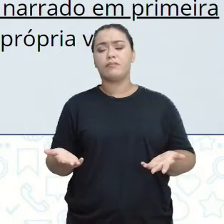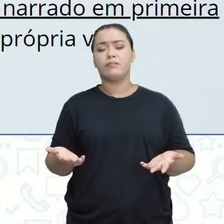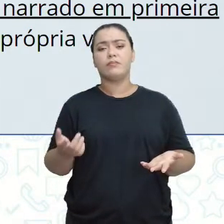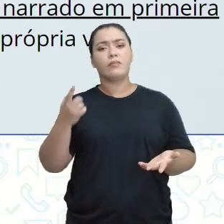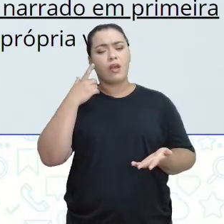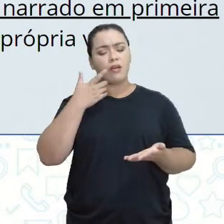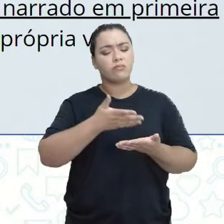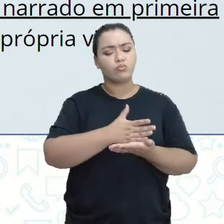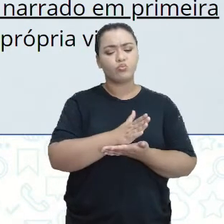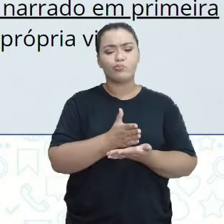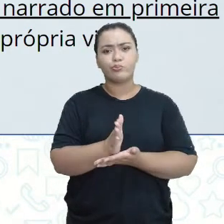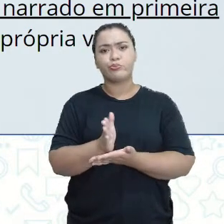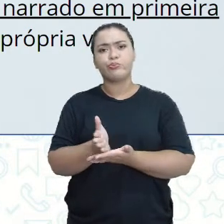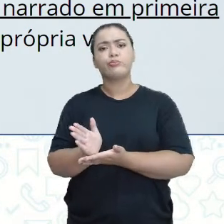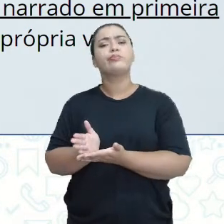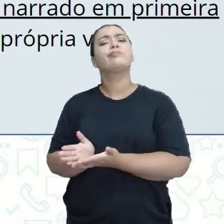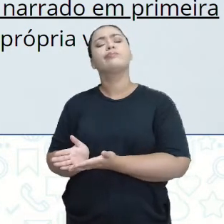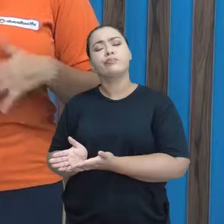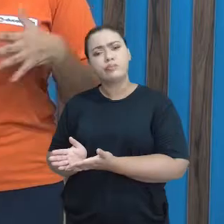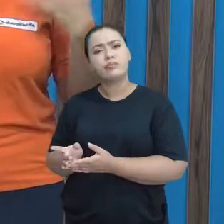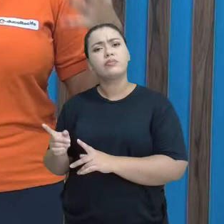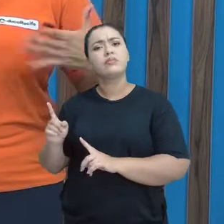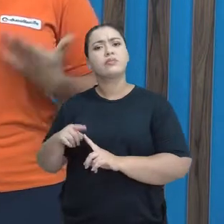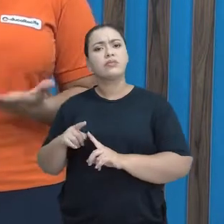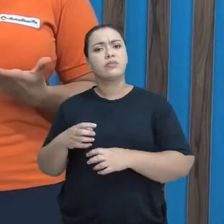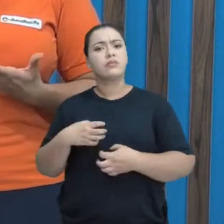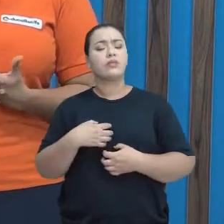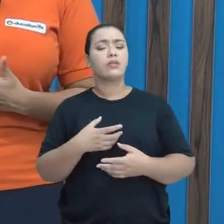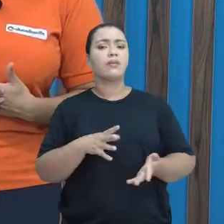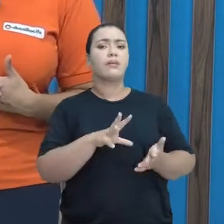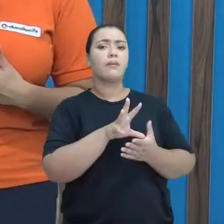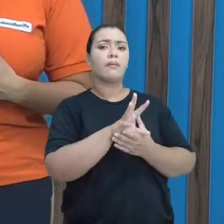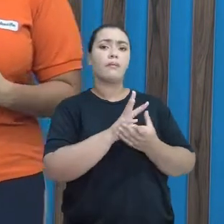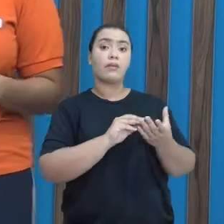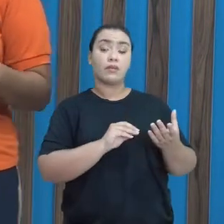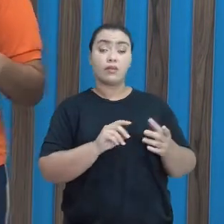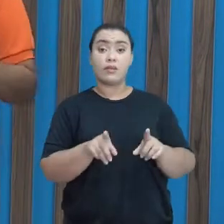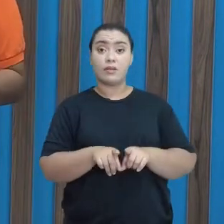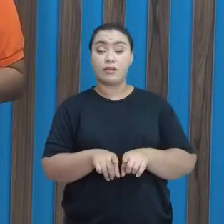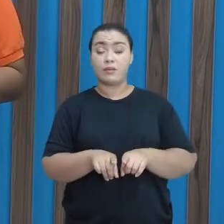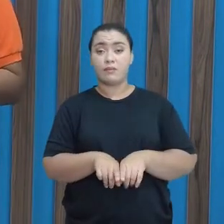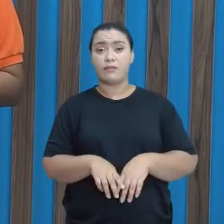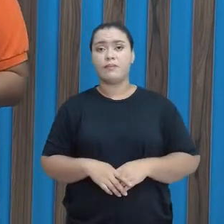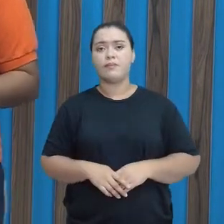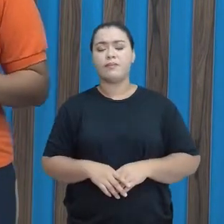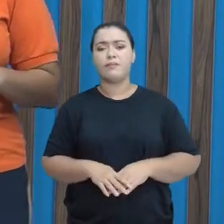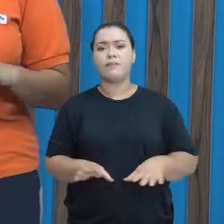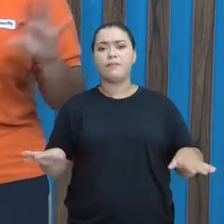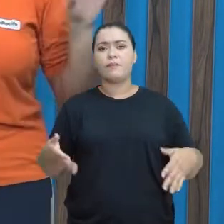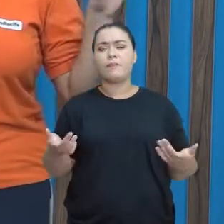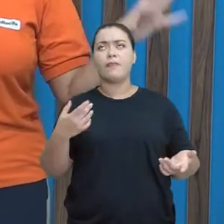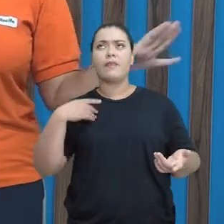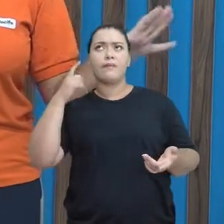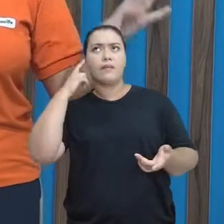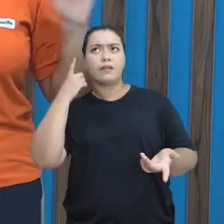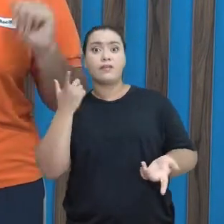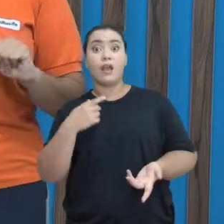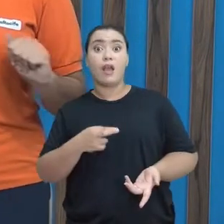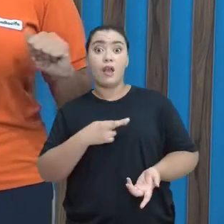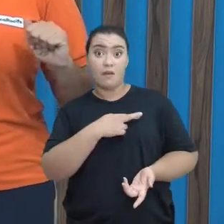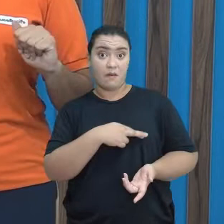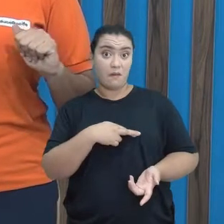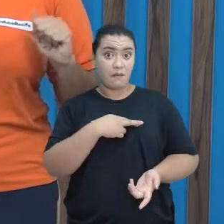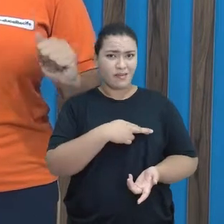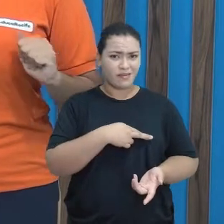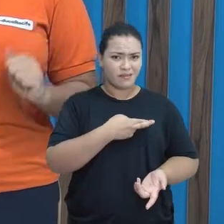navegar por diversos modos, né? Por diversos modelos. Então, ele pode ser, quando a gente pensa num romance, por